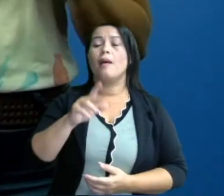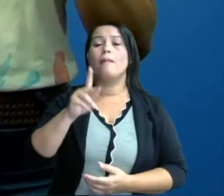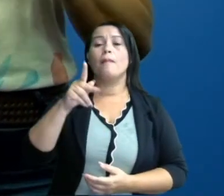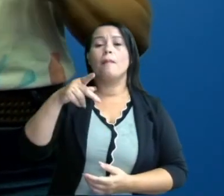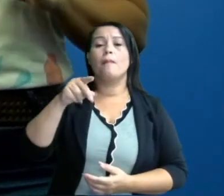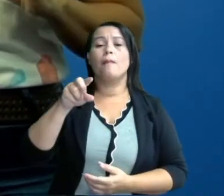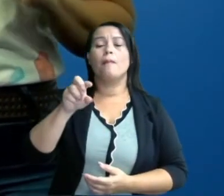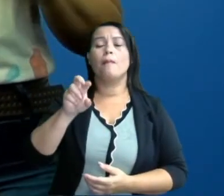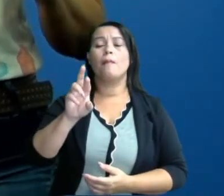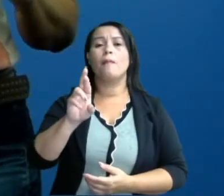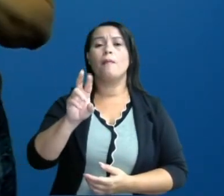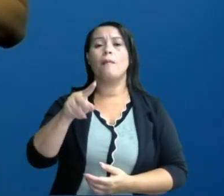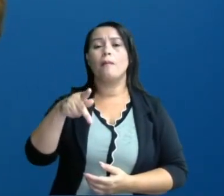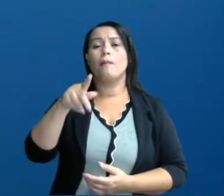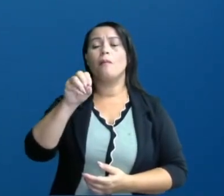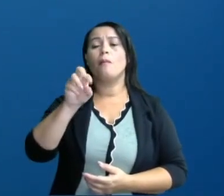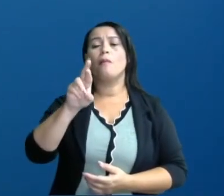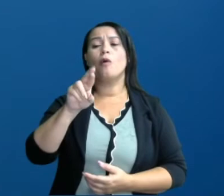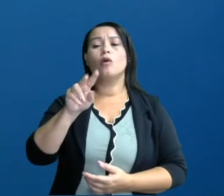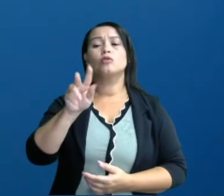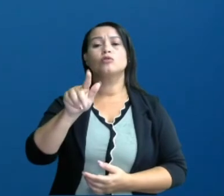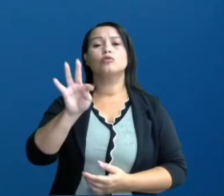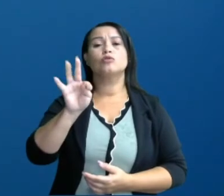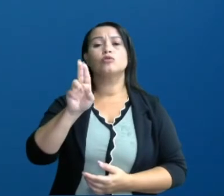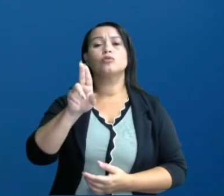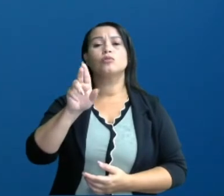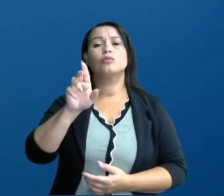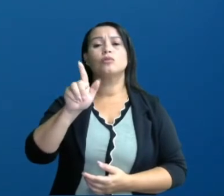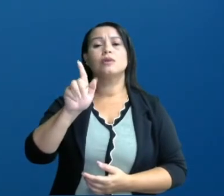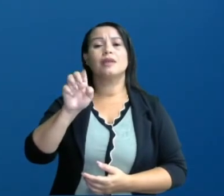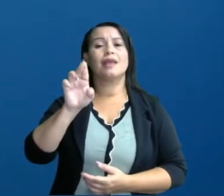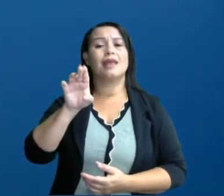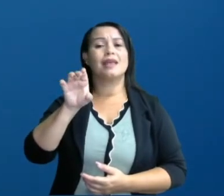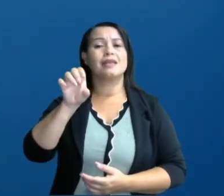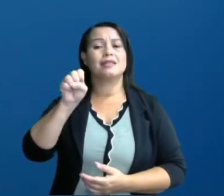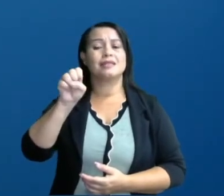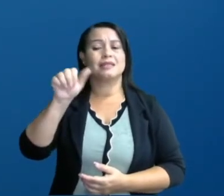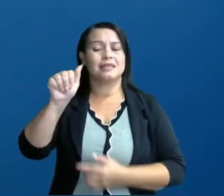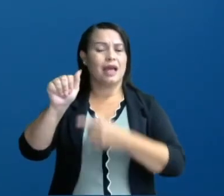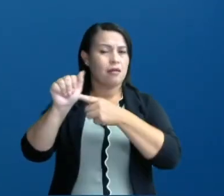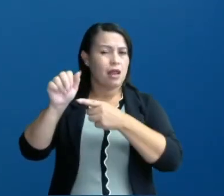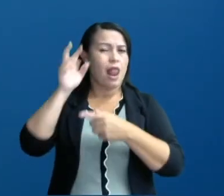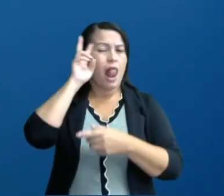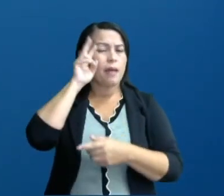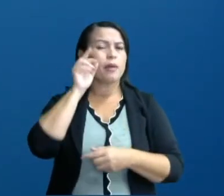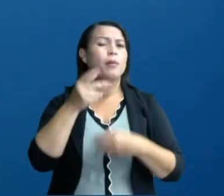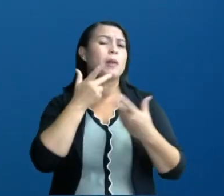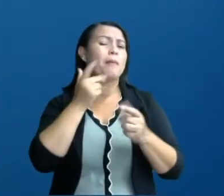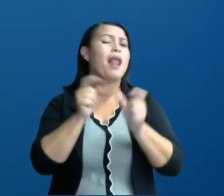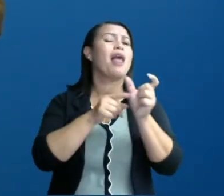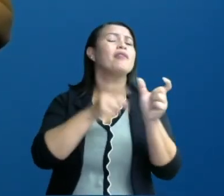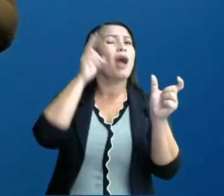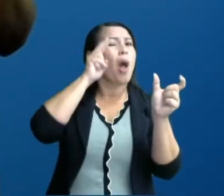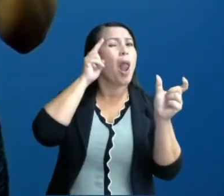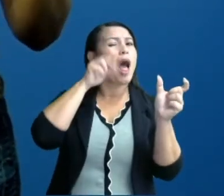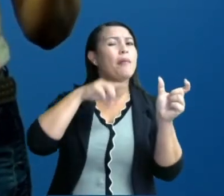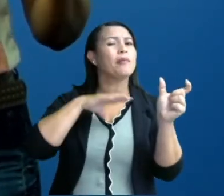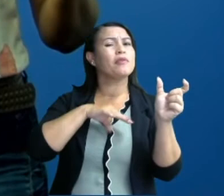Portuguesa. Essa palavra nos lembra outra. Qual é a palavra que quando eu falo portuguesa eu